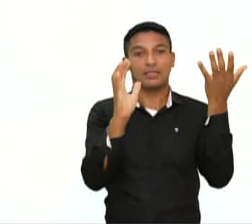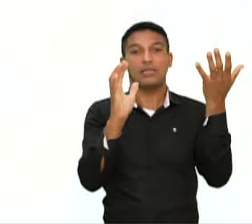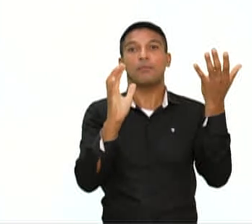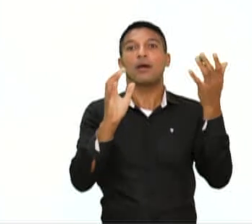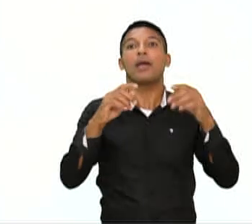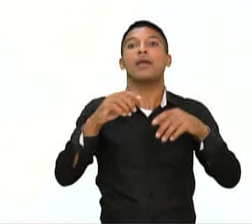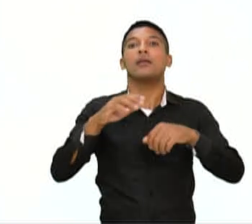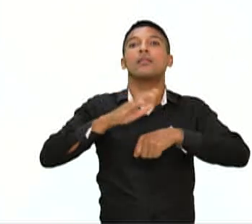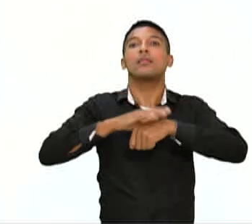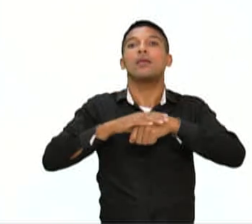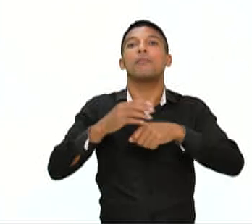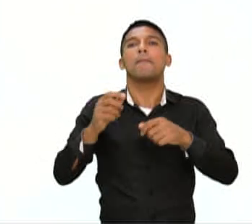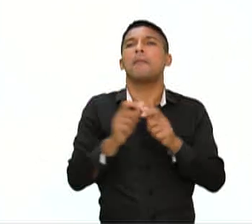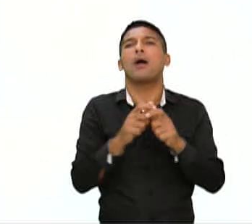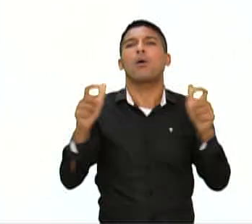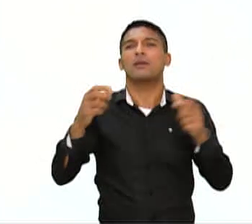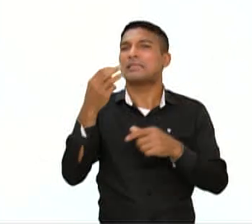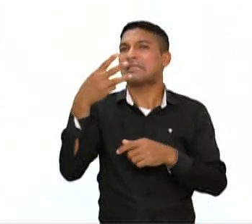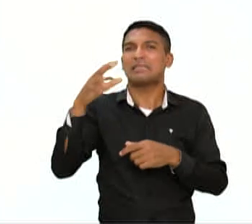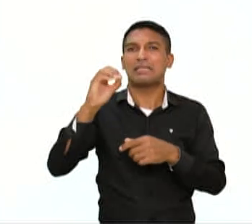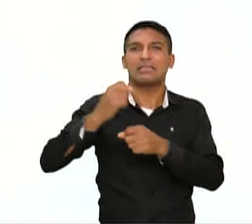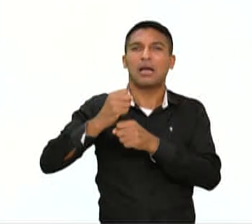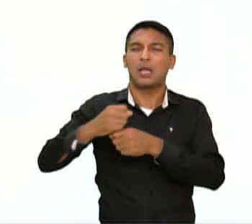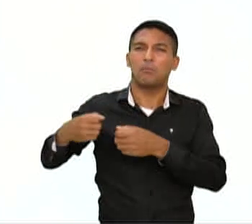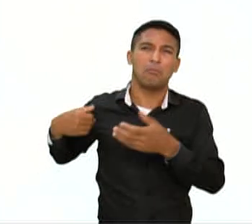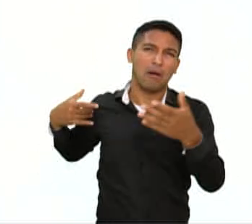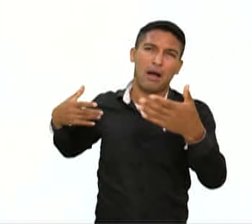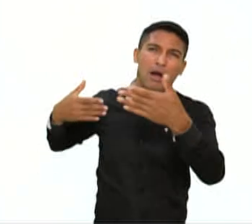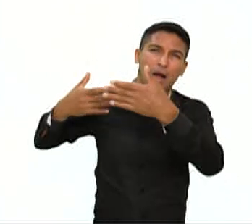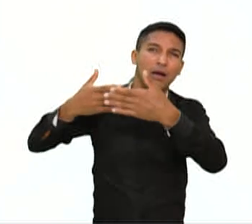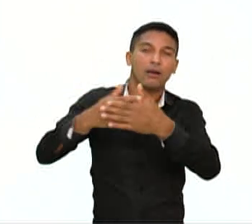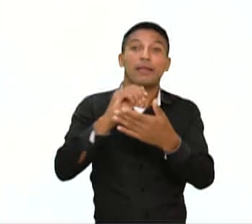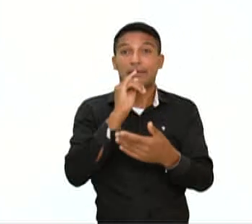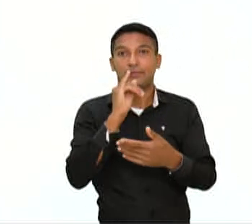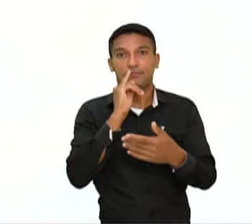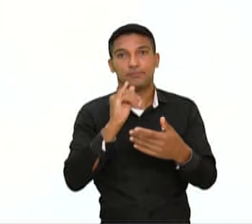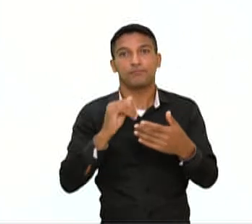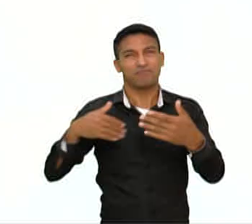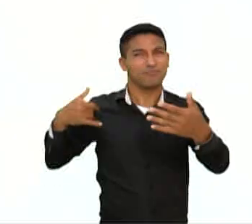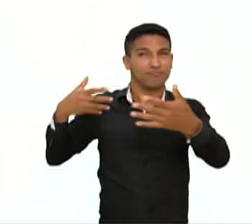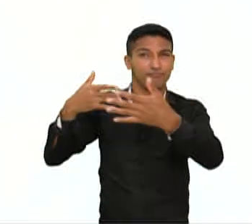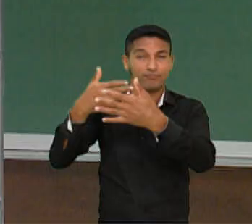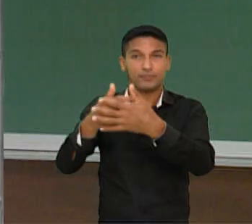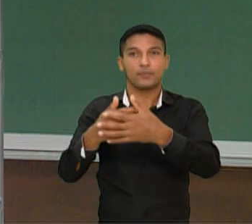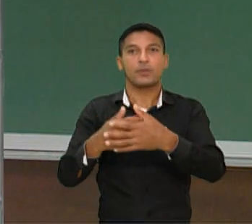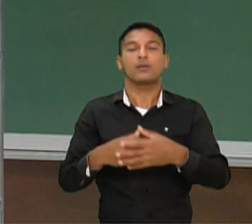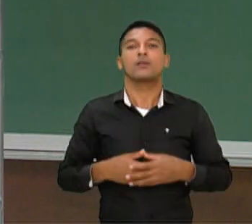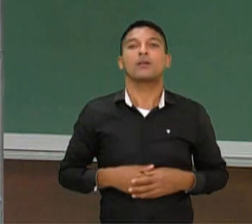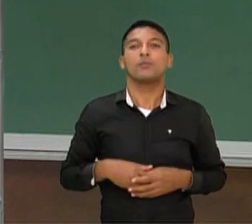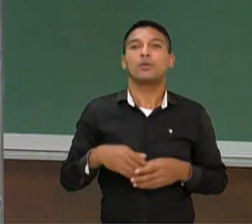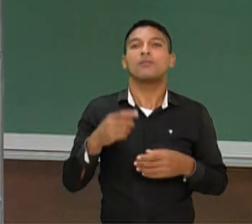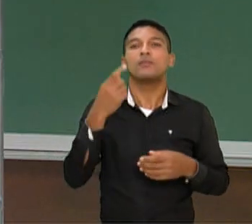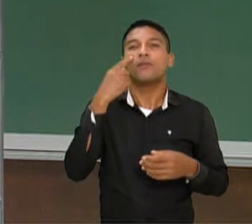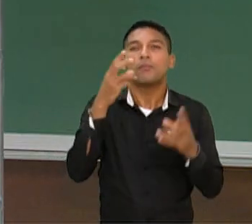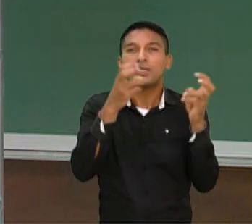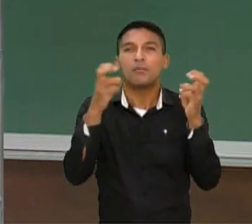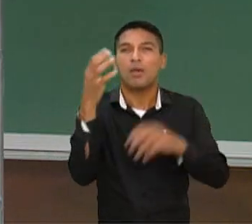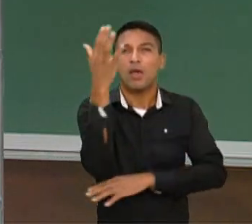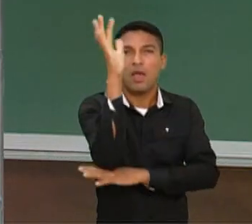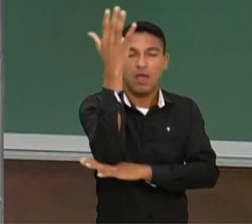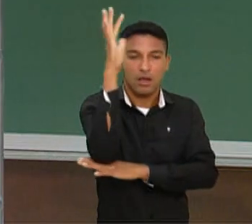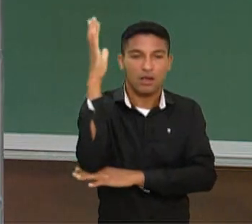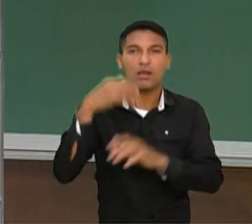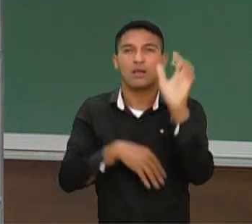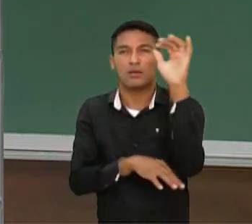o que dificilmente hoje tem se encaixado. Por isso, existe uma grande quantidade de classificações, mensurações e